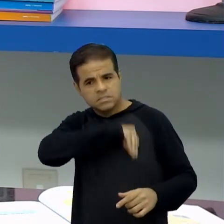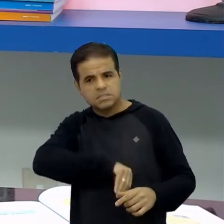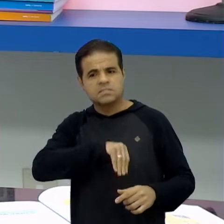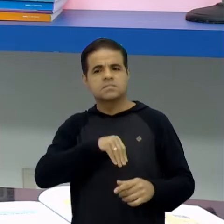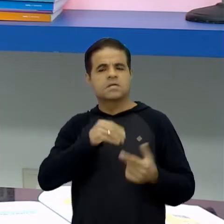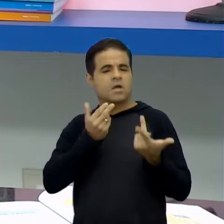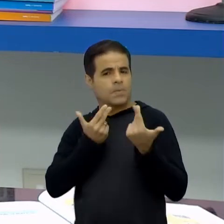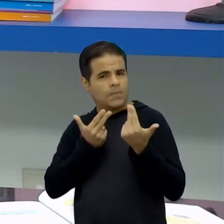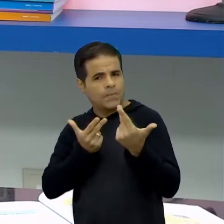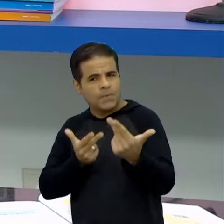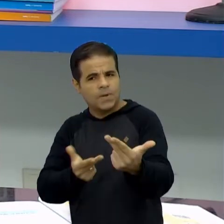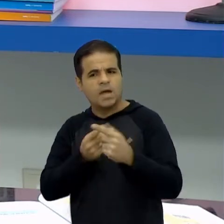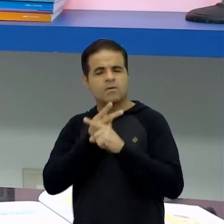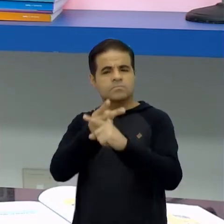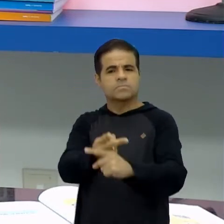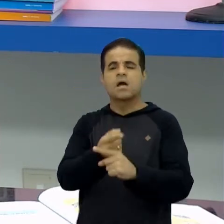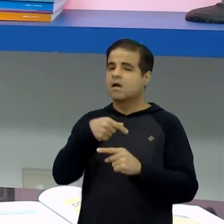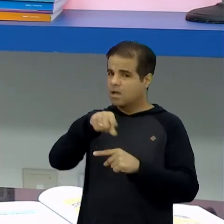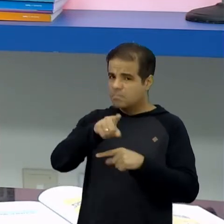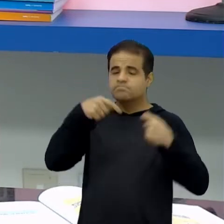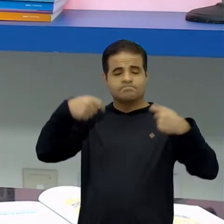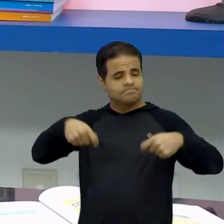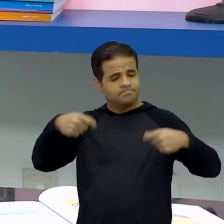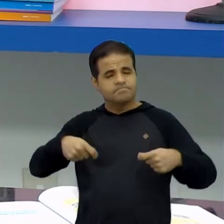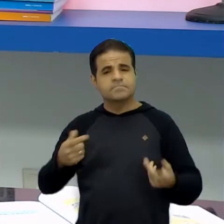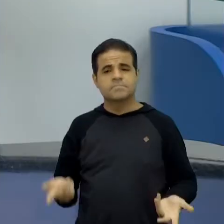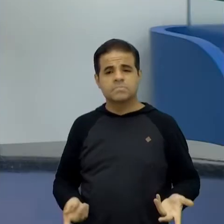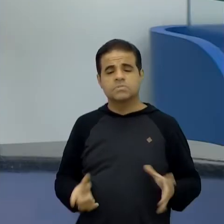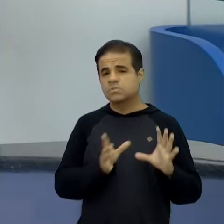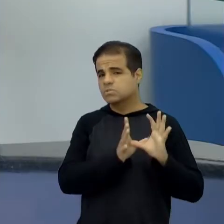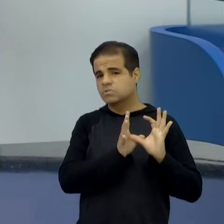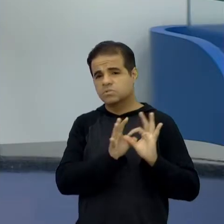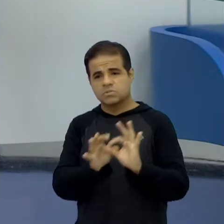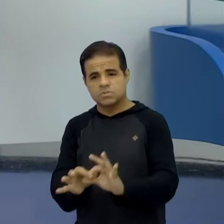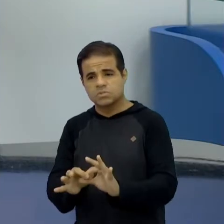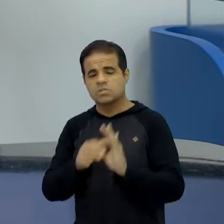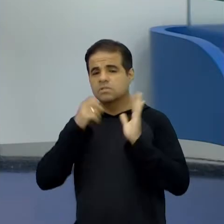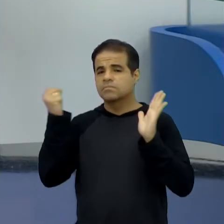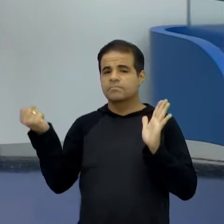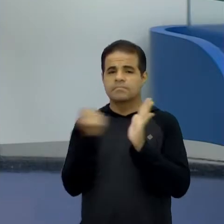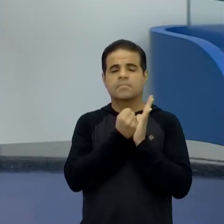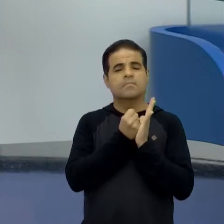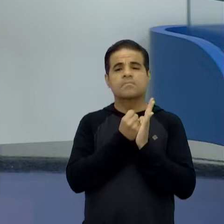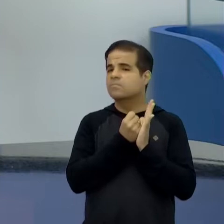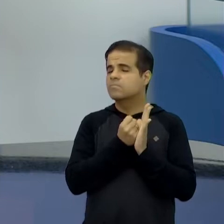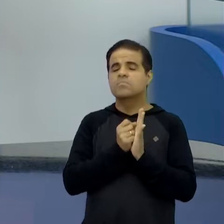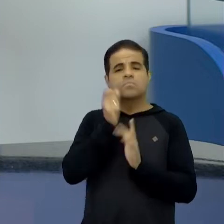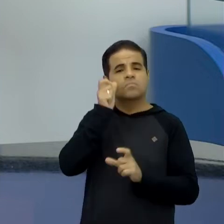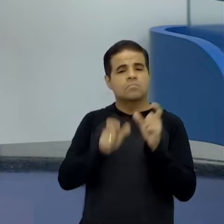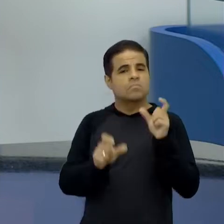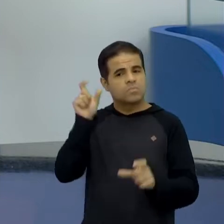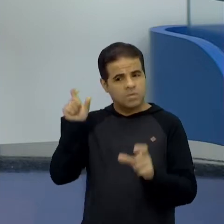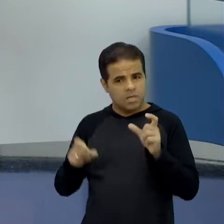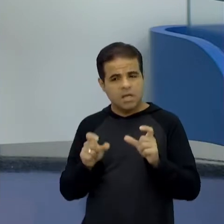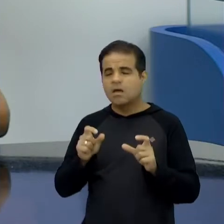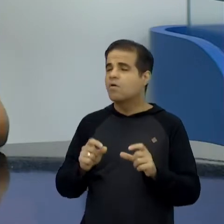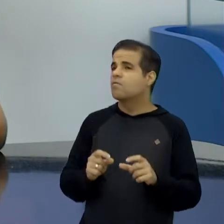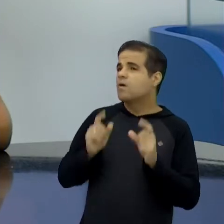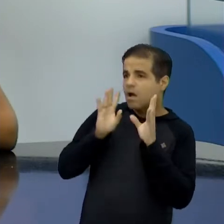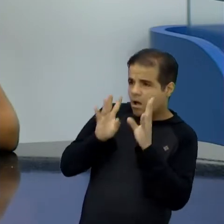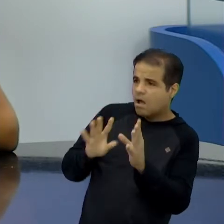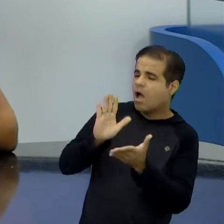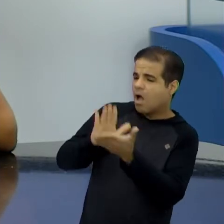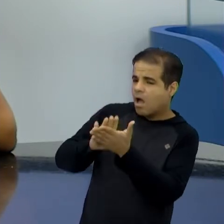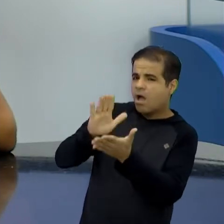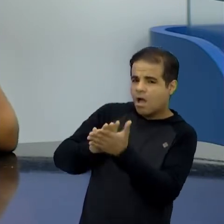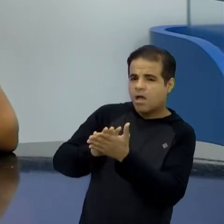igual e nós temos que buscar isso, né, Mauro? Tá ali no texto, ó. Essa marca mostra que as mulheres são muito capazes, então, assim, vamos louvar isso, as